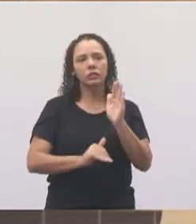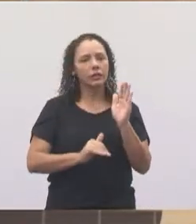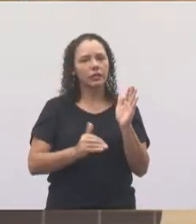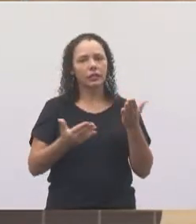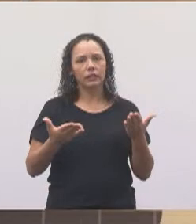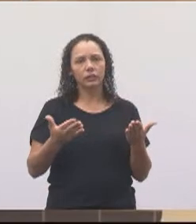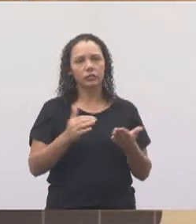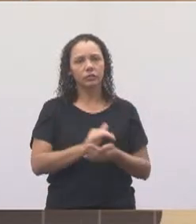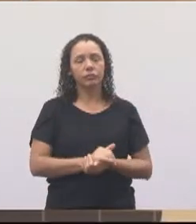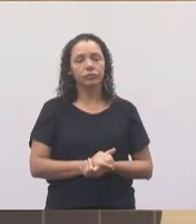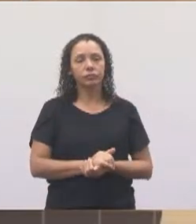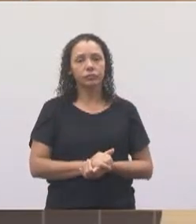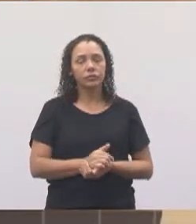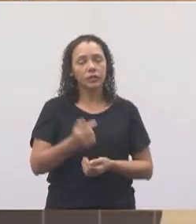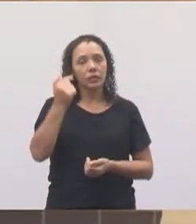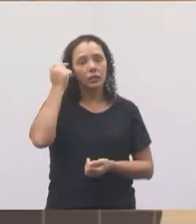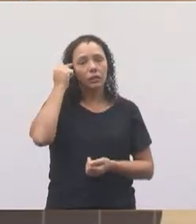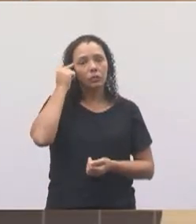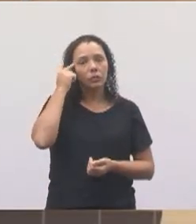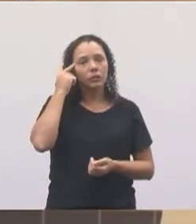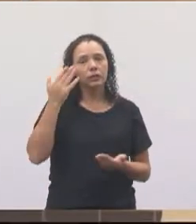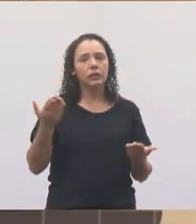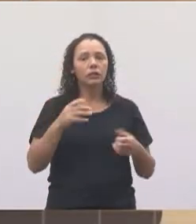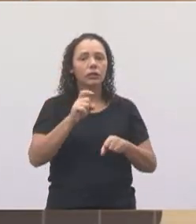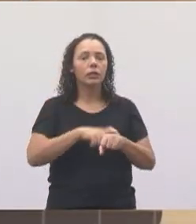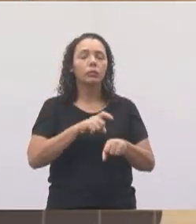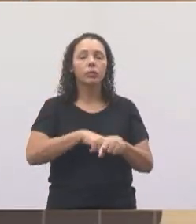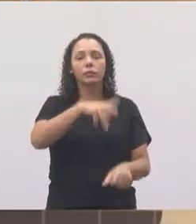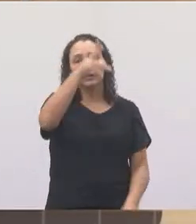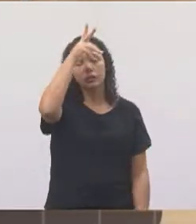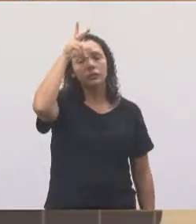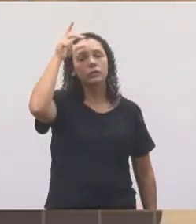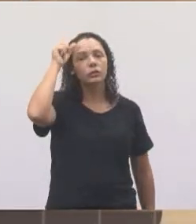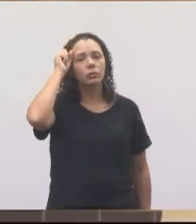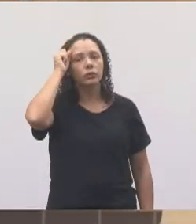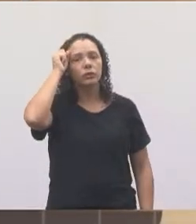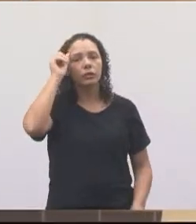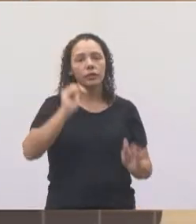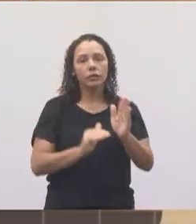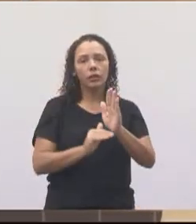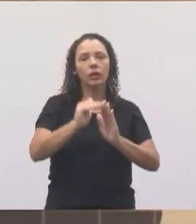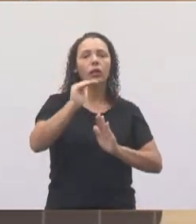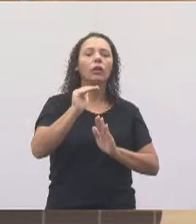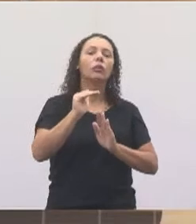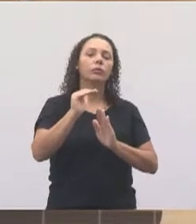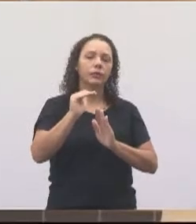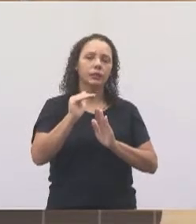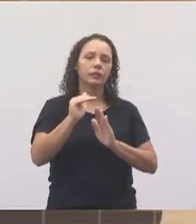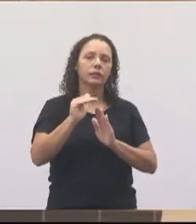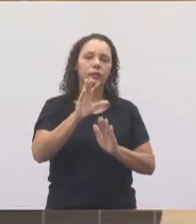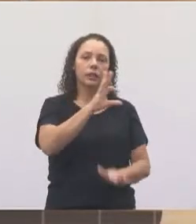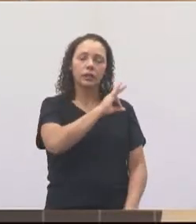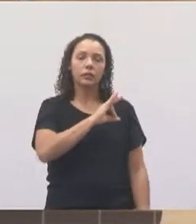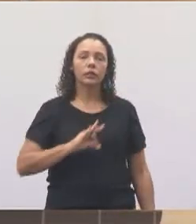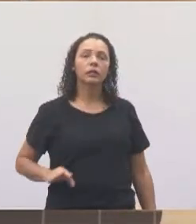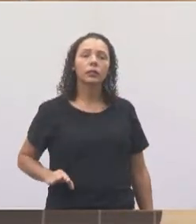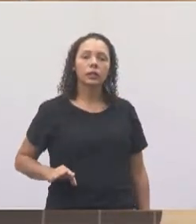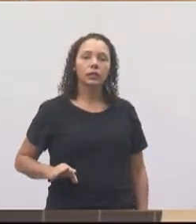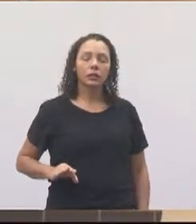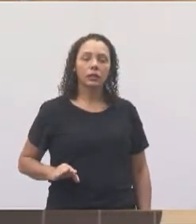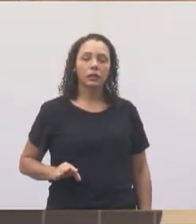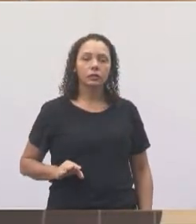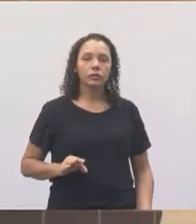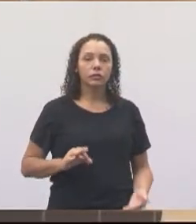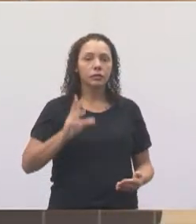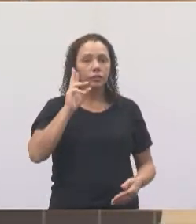contribuição. Então, eu acho que chegou o momento do prefeito aumentar a cota parte da prefeitura, verificar